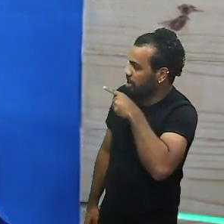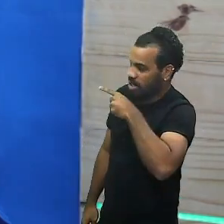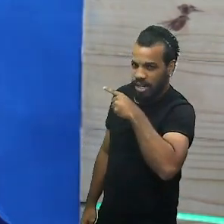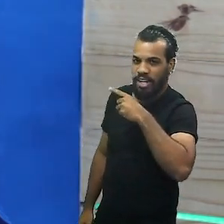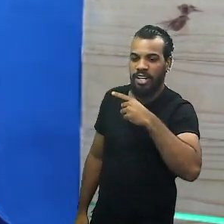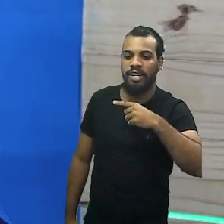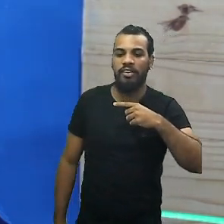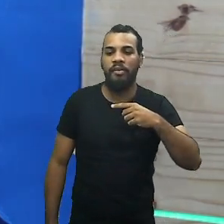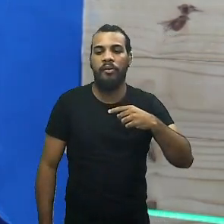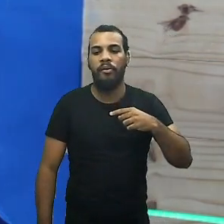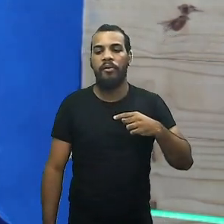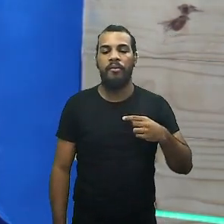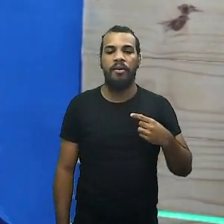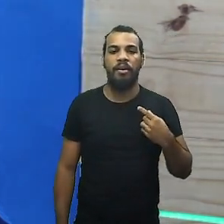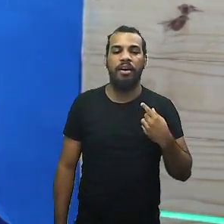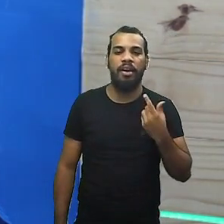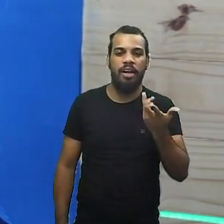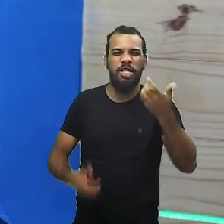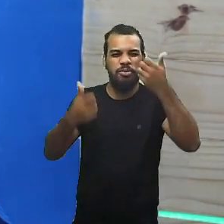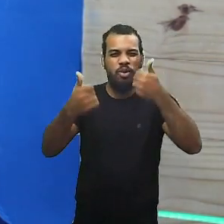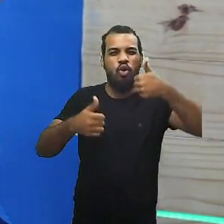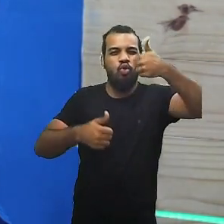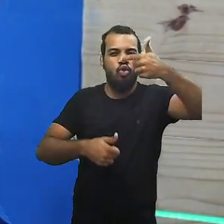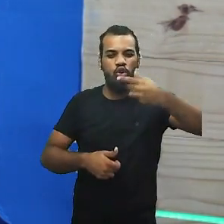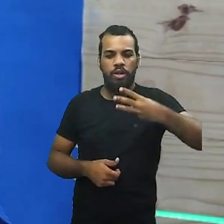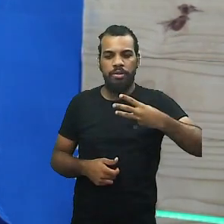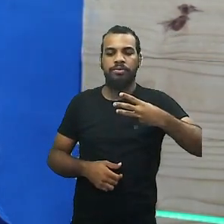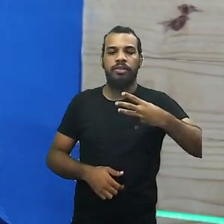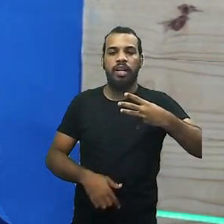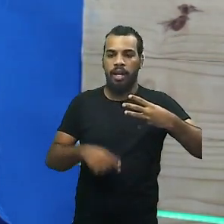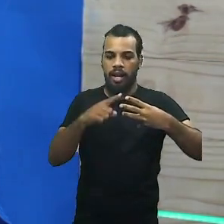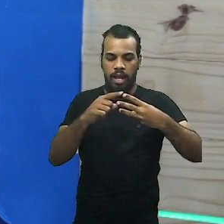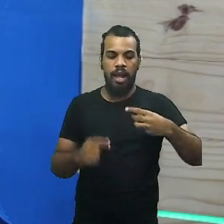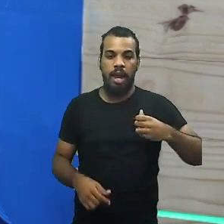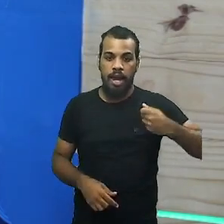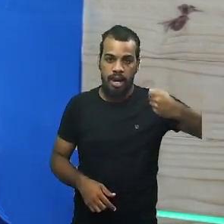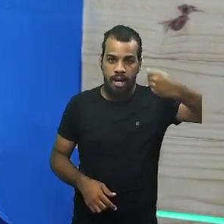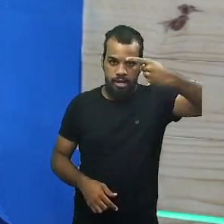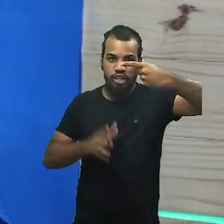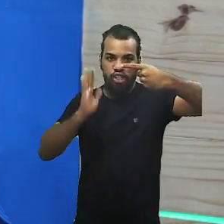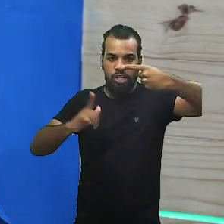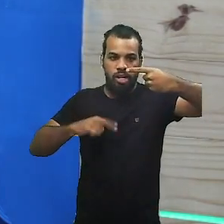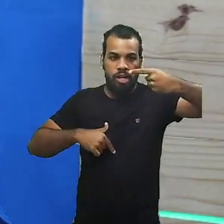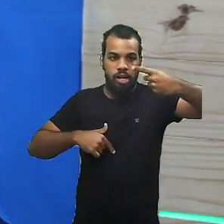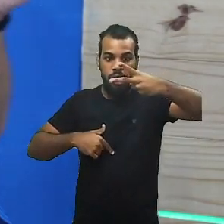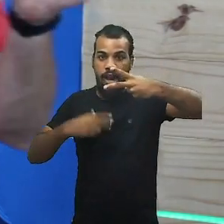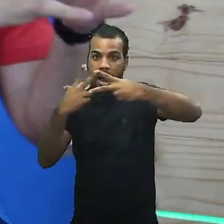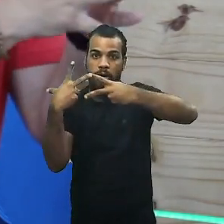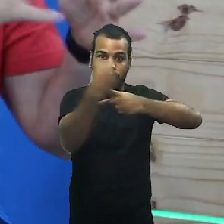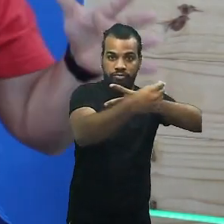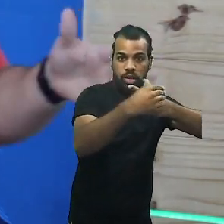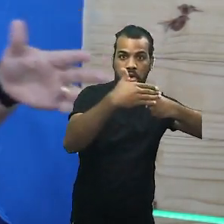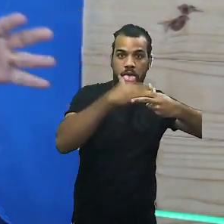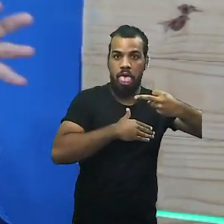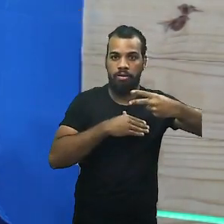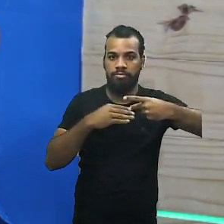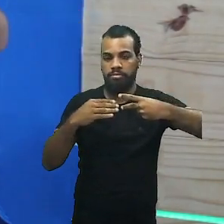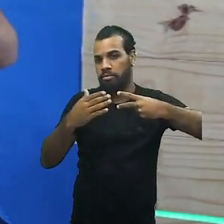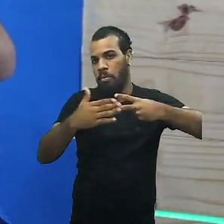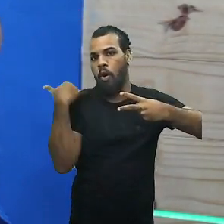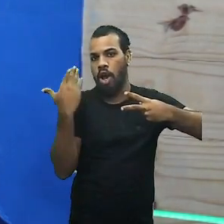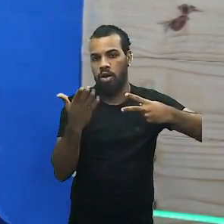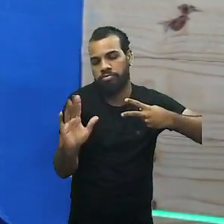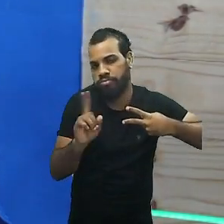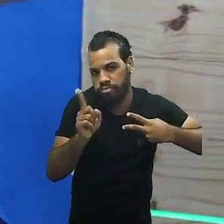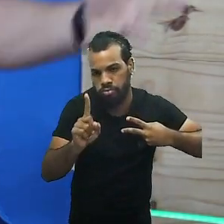não é que um extinguiu e o outro não, viu? Eles começaram a coexistir. Então, no final da teoria heterotrófica,